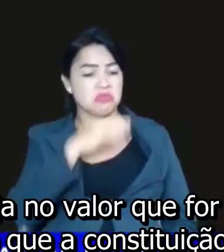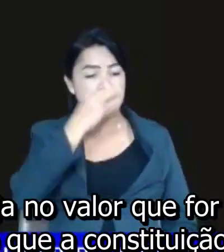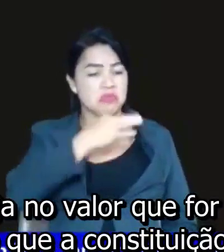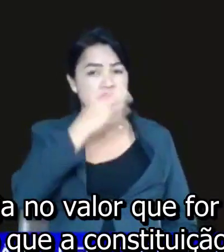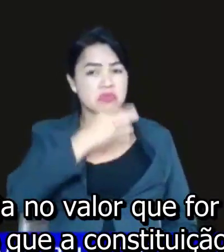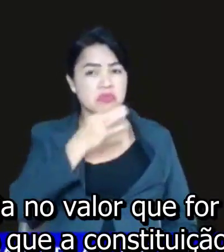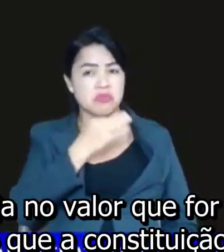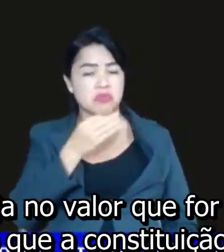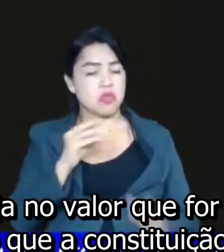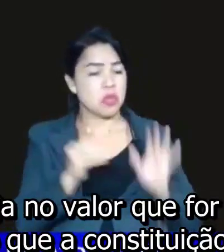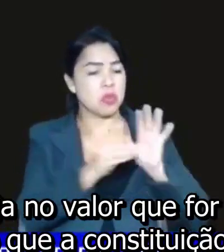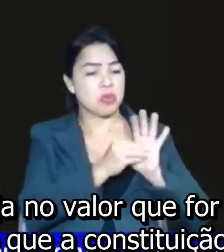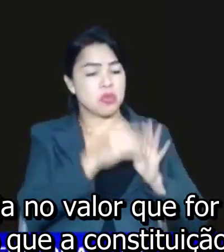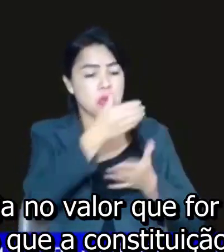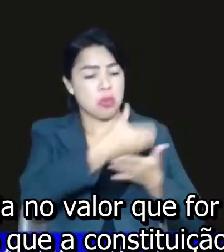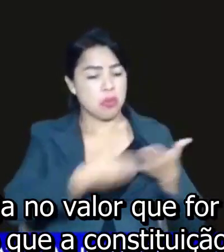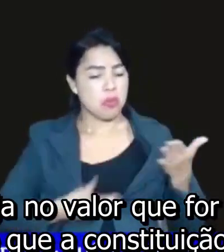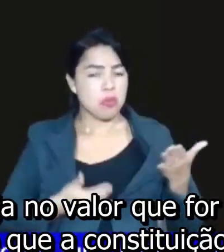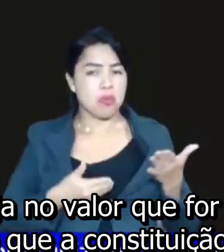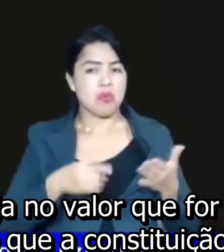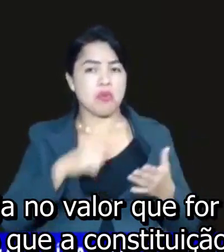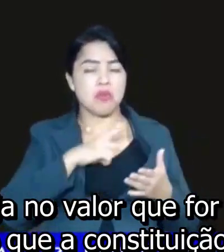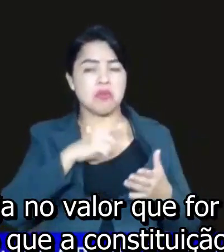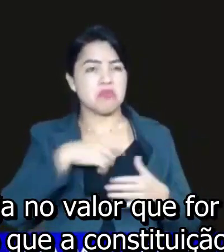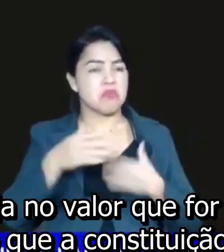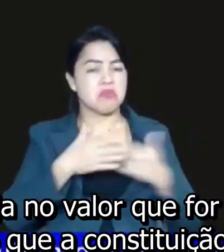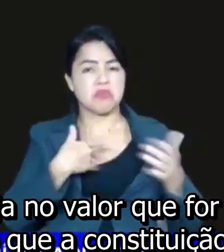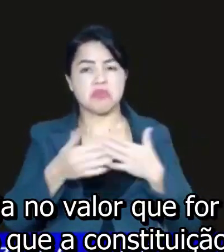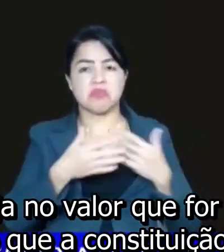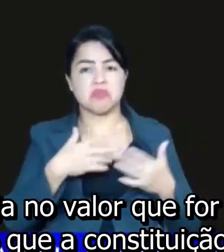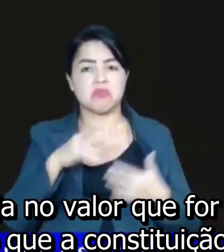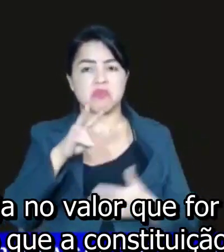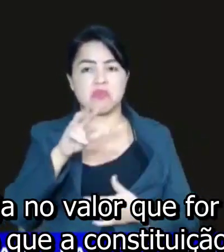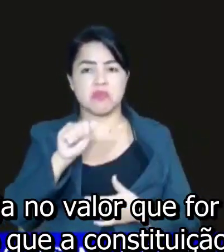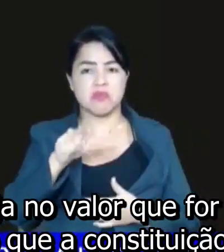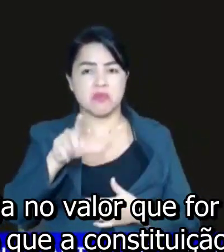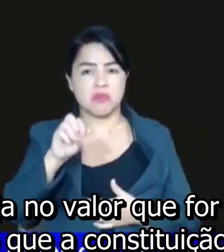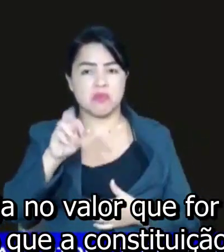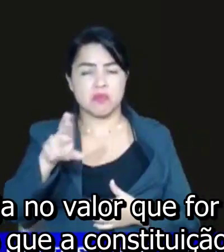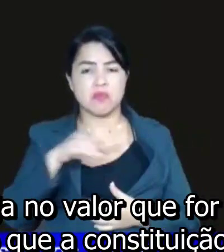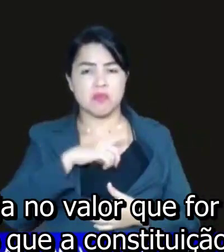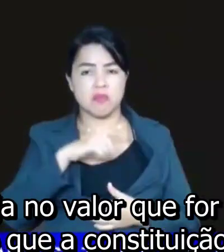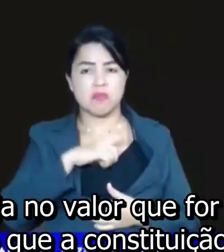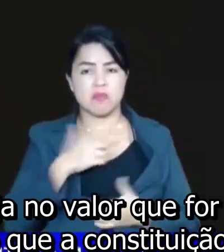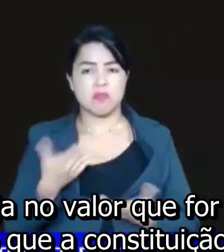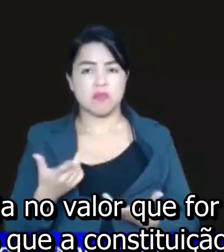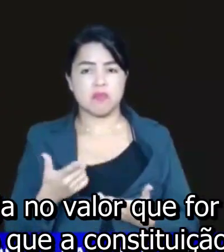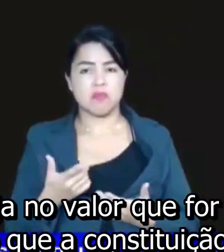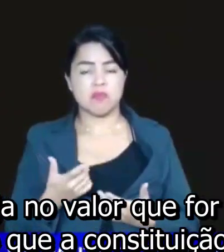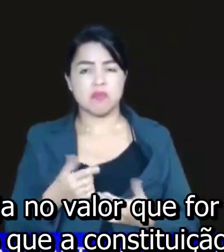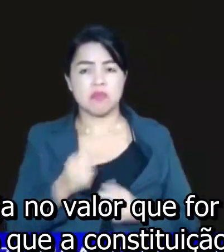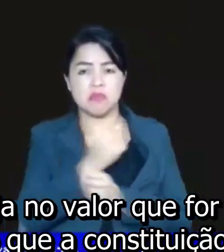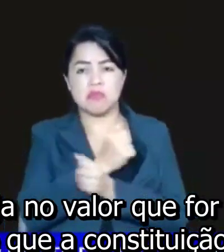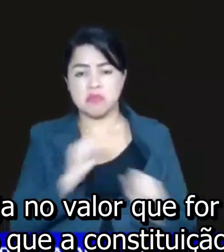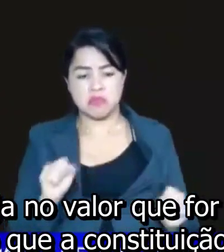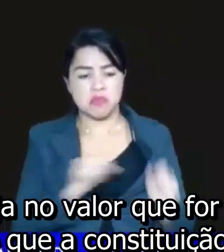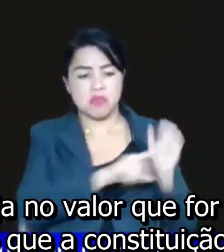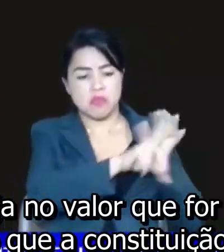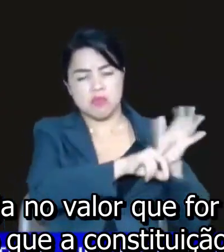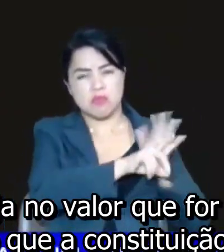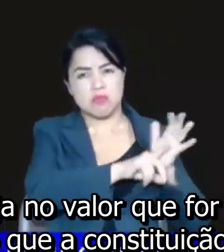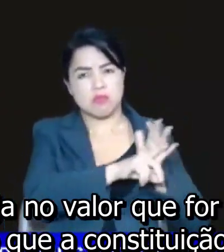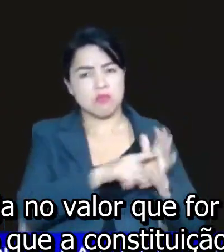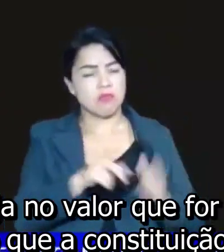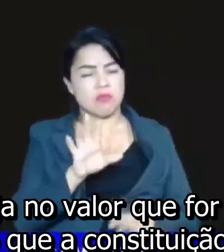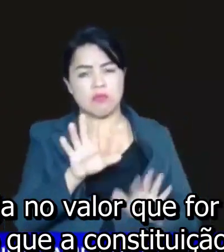o lançamento de uma nota fiscal, seja no valor que for, isso ficará indene ou de impossível fiscalização.